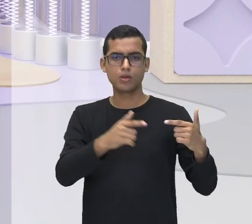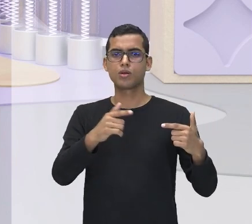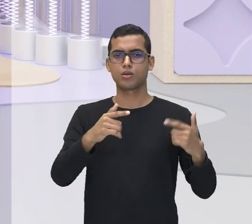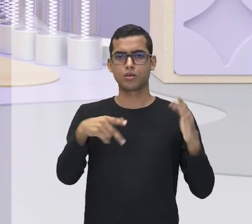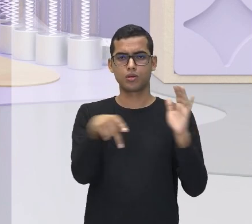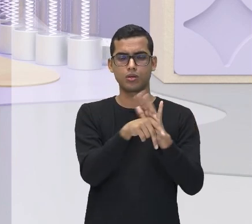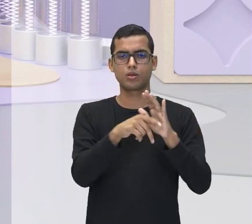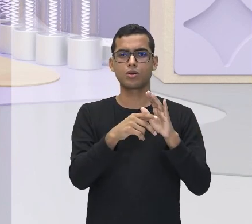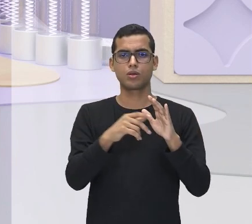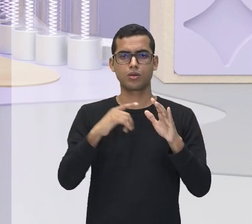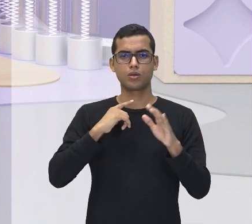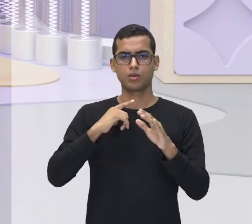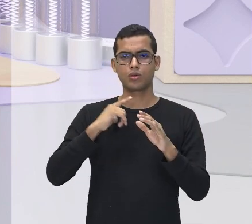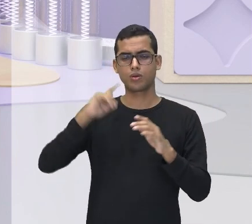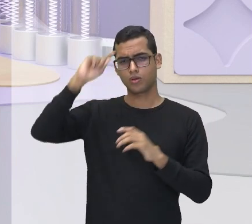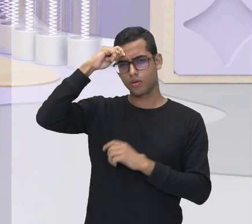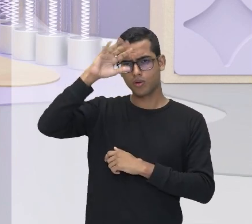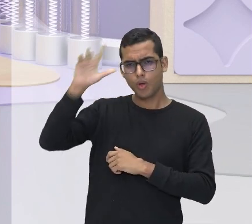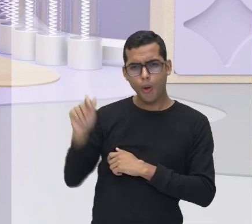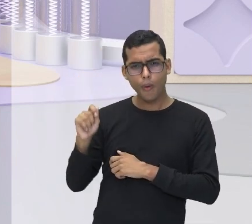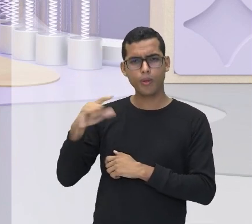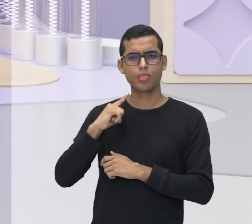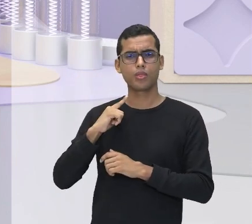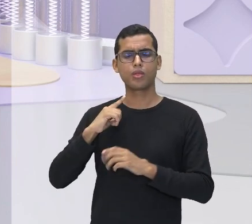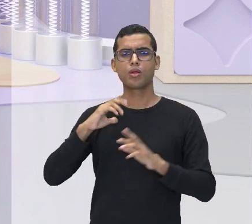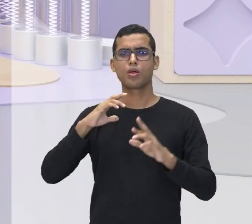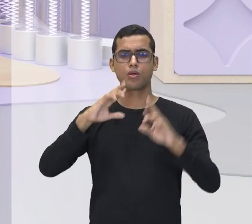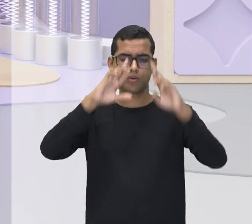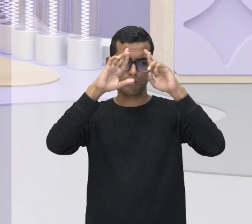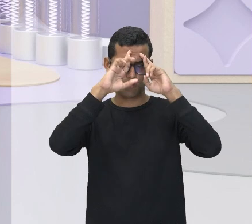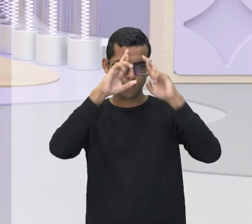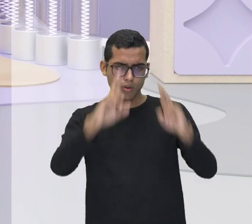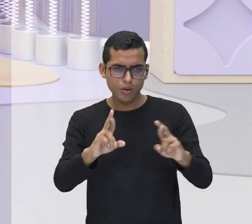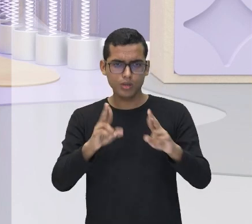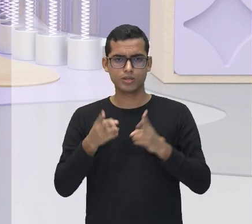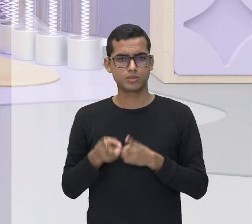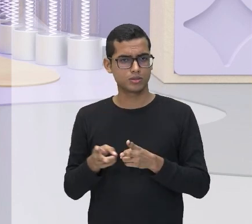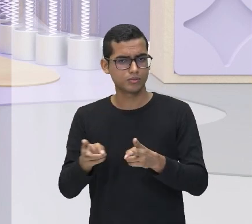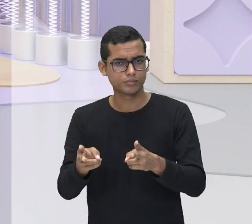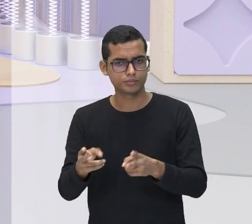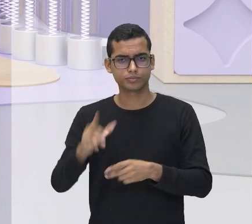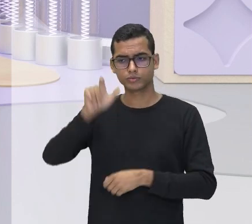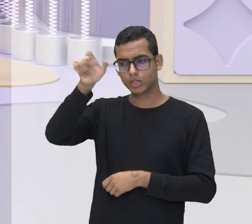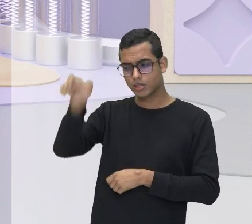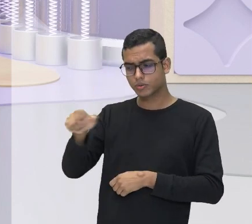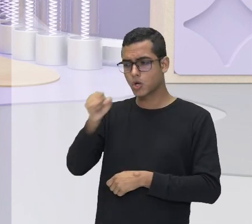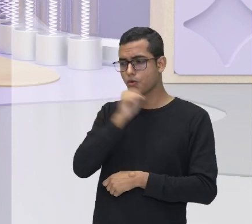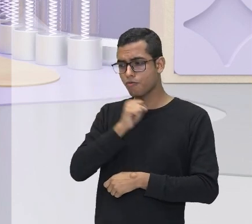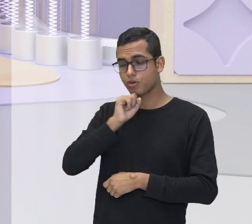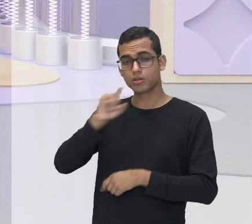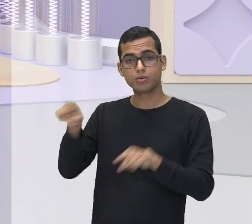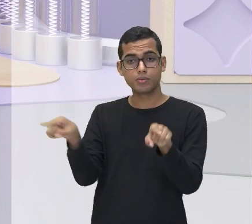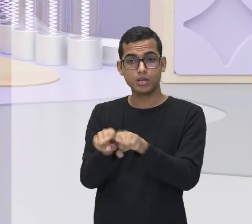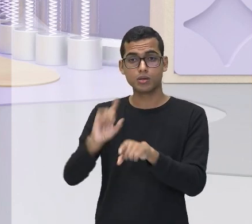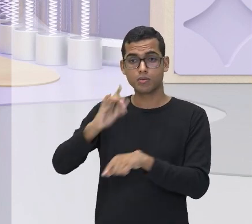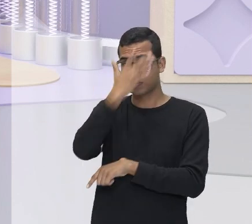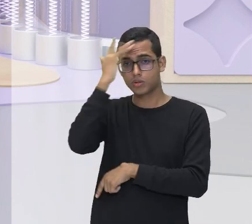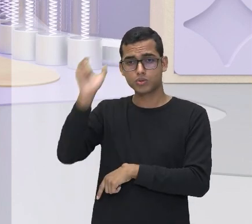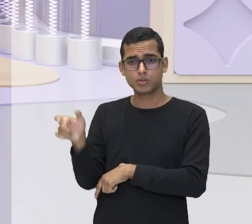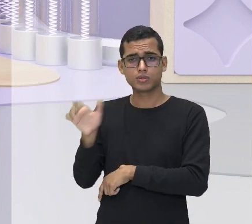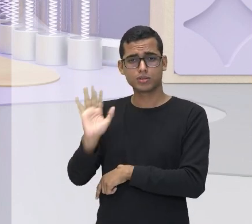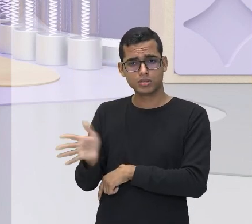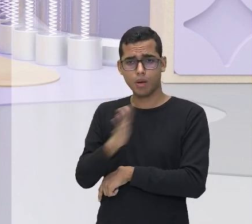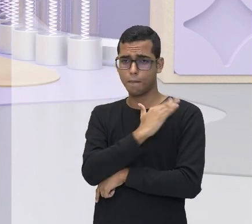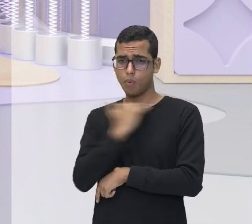reverência às pessoas mais velhas, as pessoas, tanto as pessoas que já morreram, como as pessoas que fazem ali parte, que